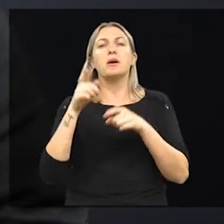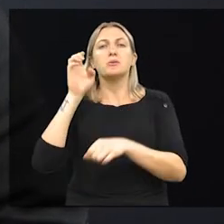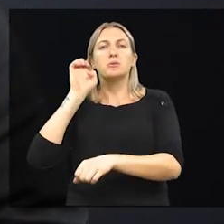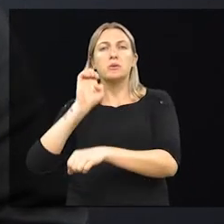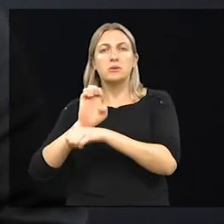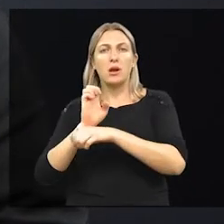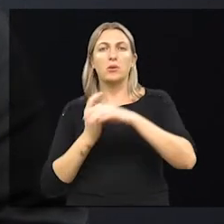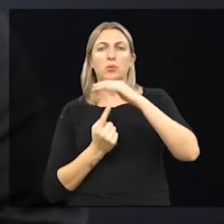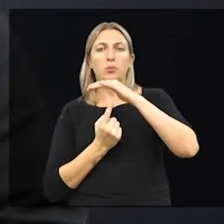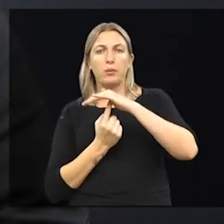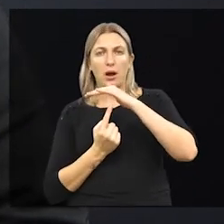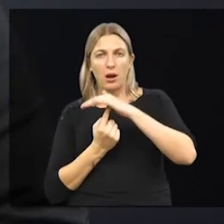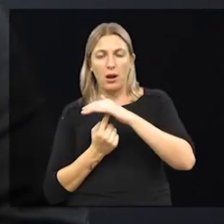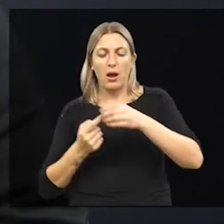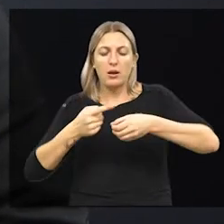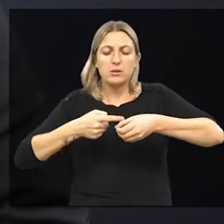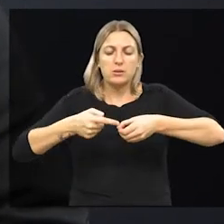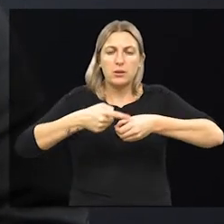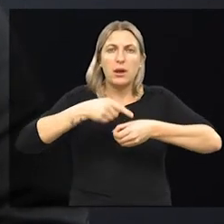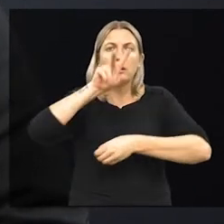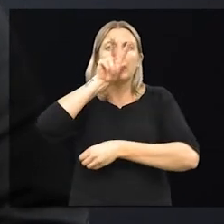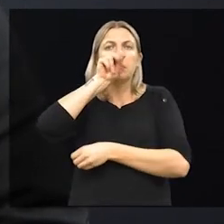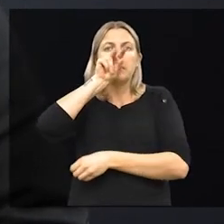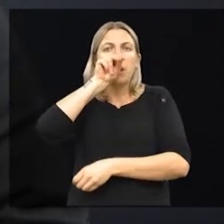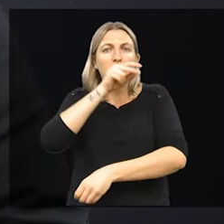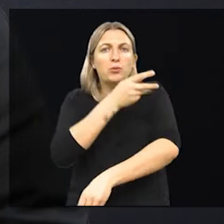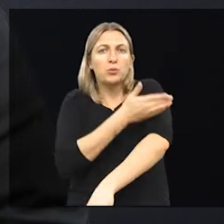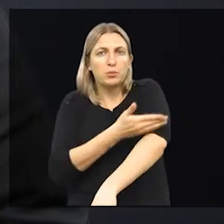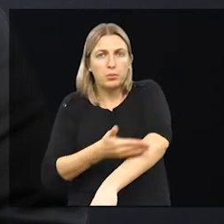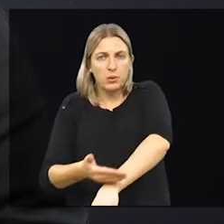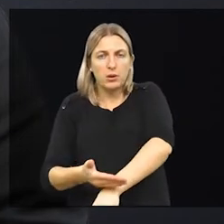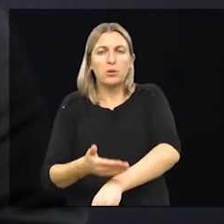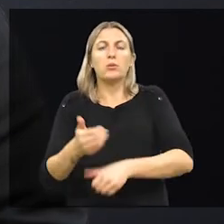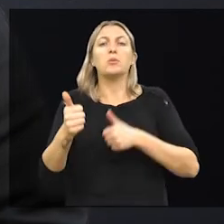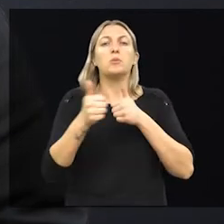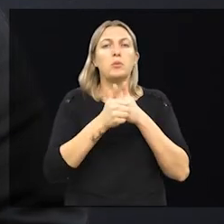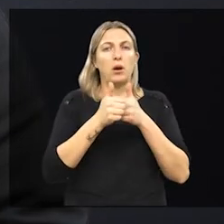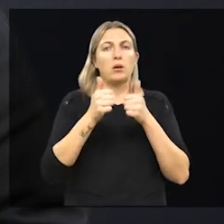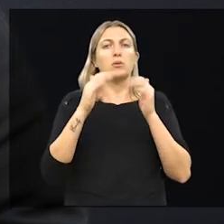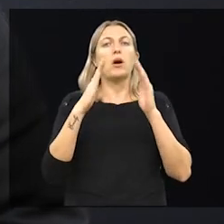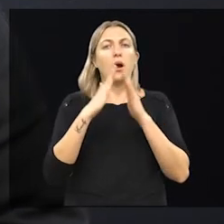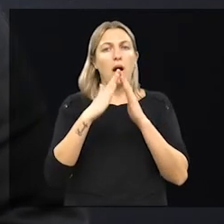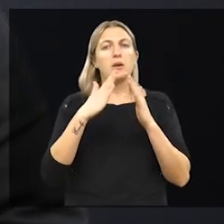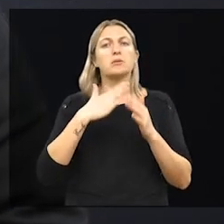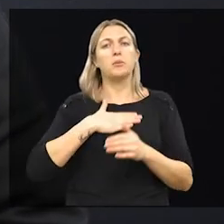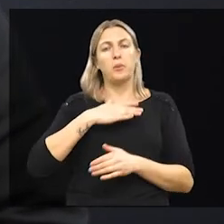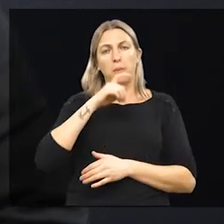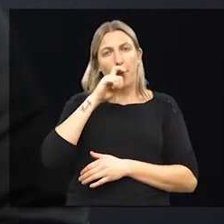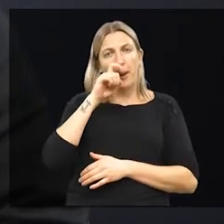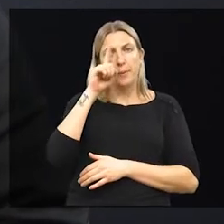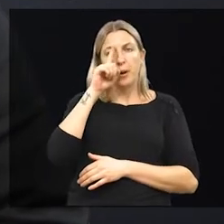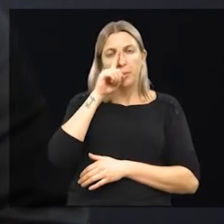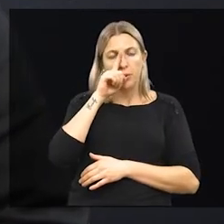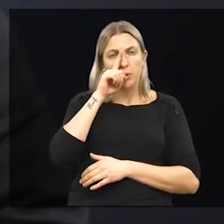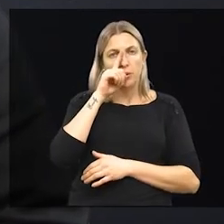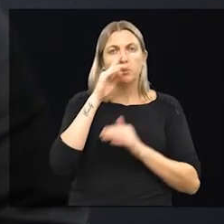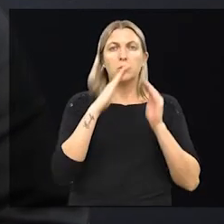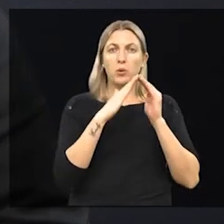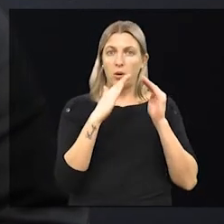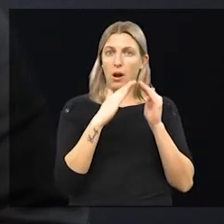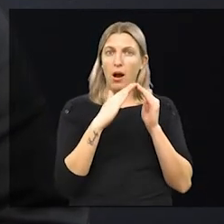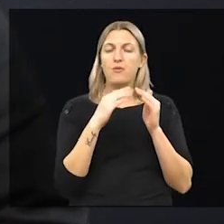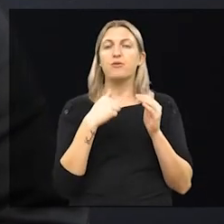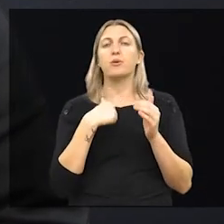outra proposta em um curso na mesma área só que no estado do paraná na cidade de